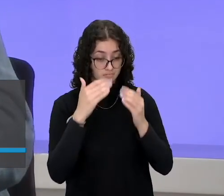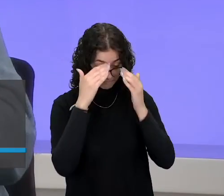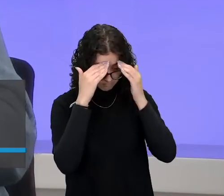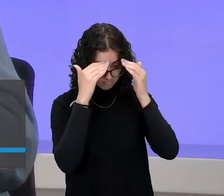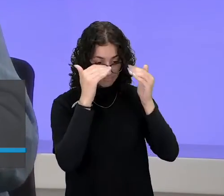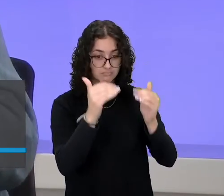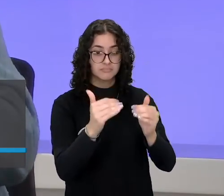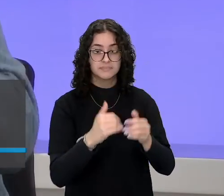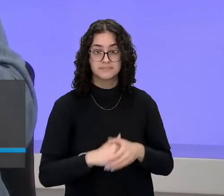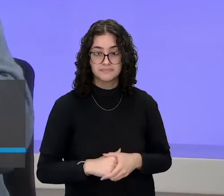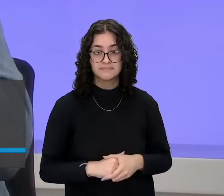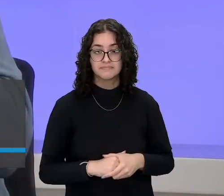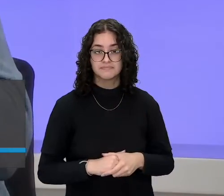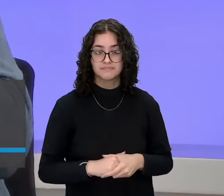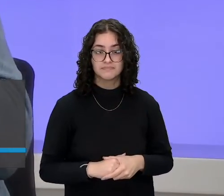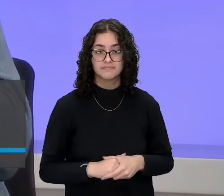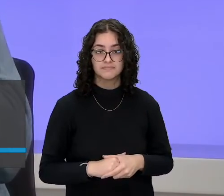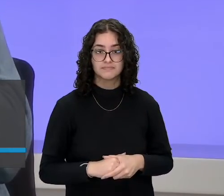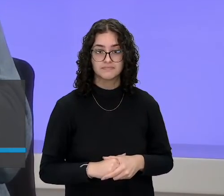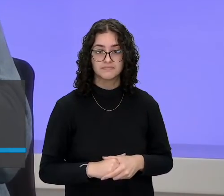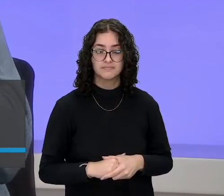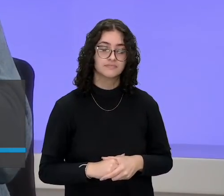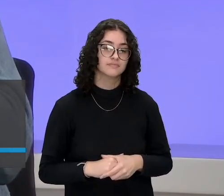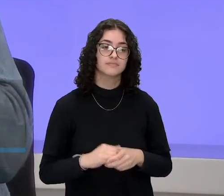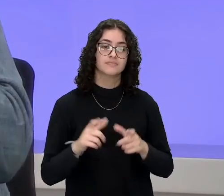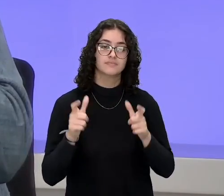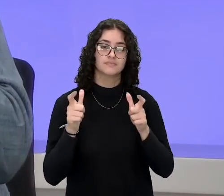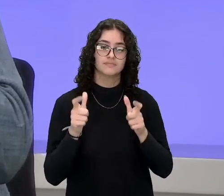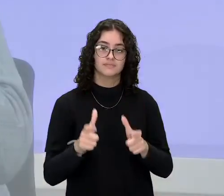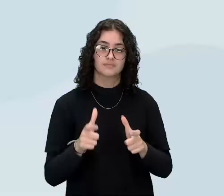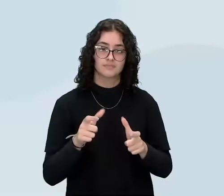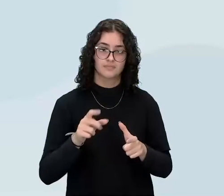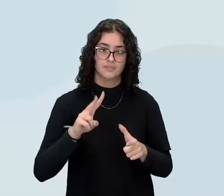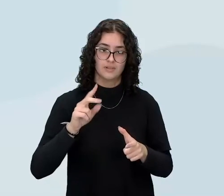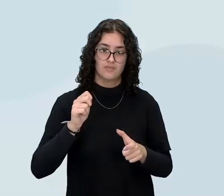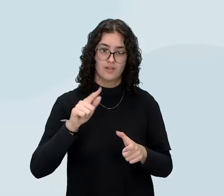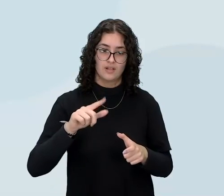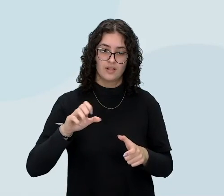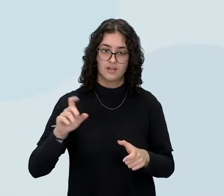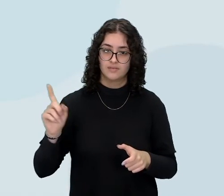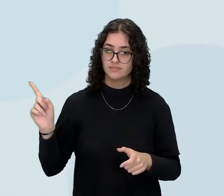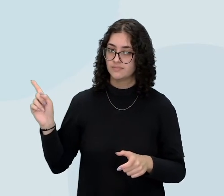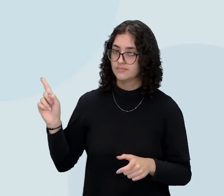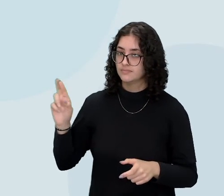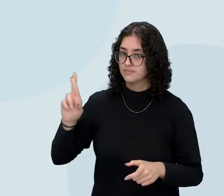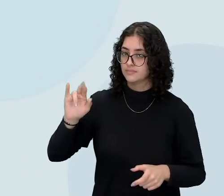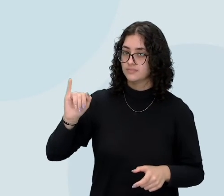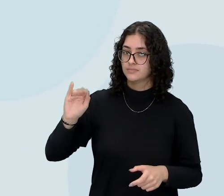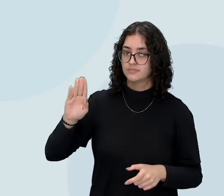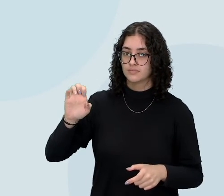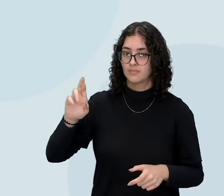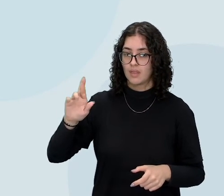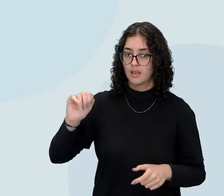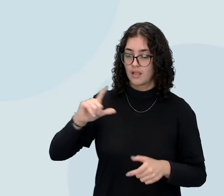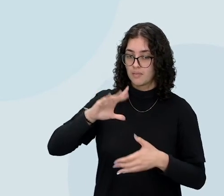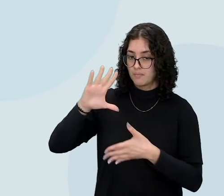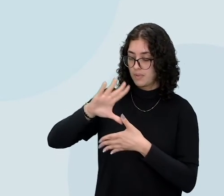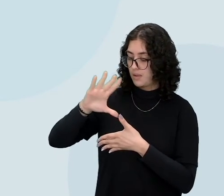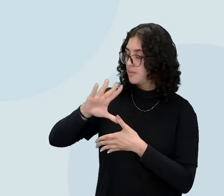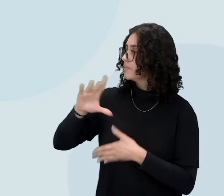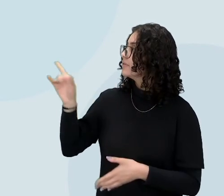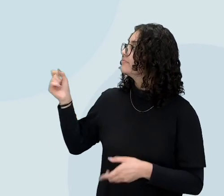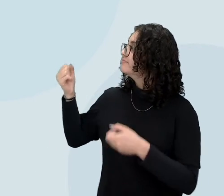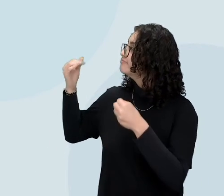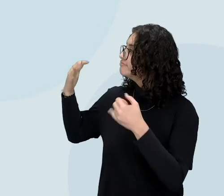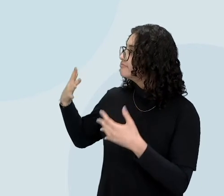respeitar. Tá certo? Bom, a região, então, do Vale do Ribeira, ela tá aí no mapa, que eu acho importante a gente falar